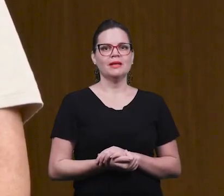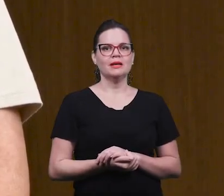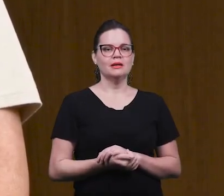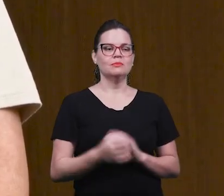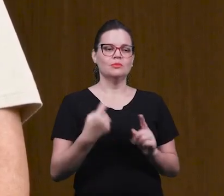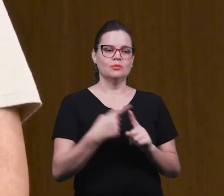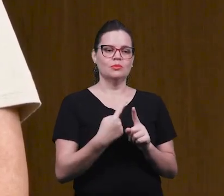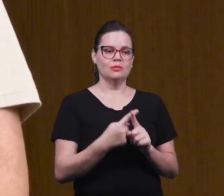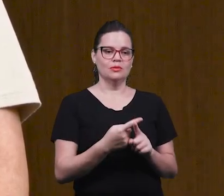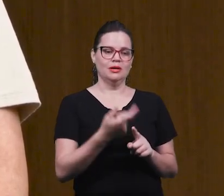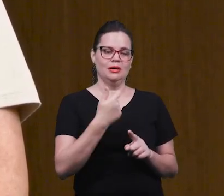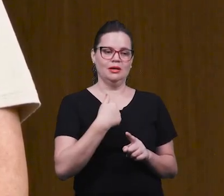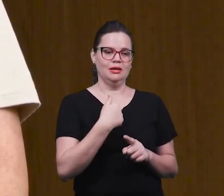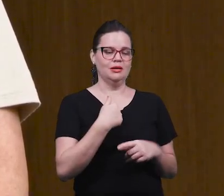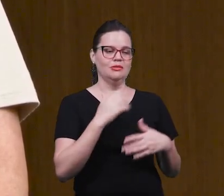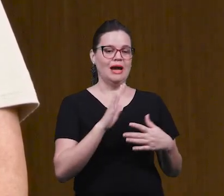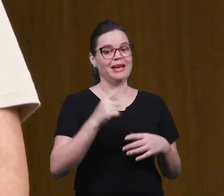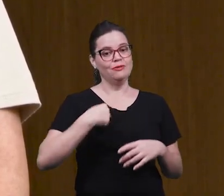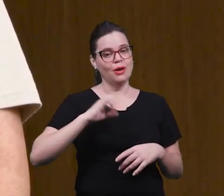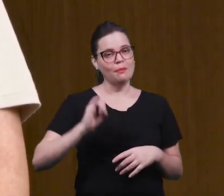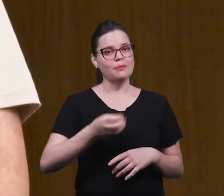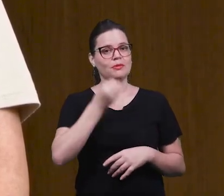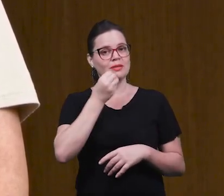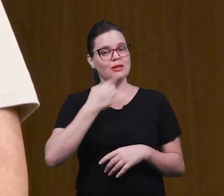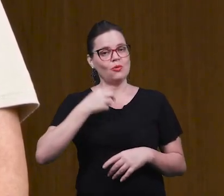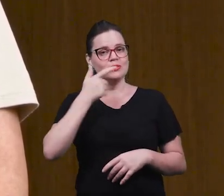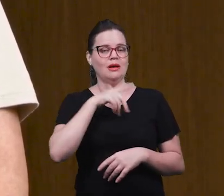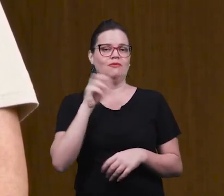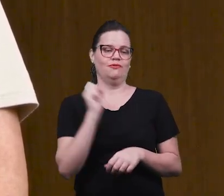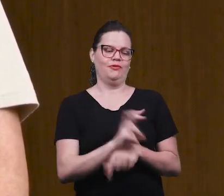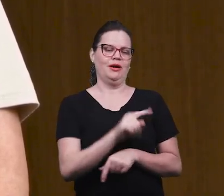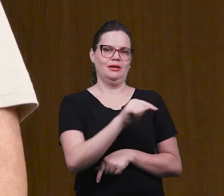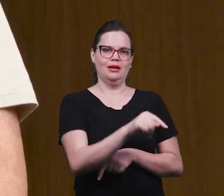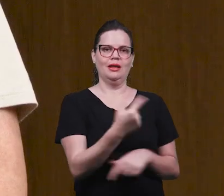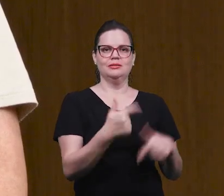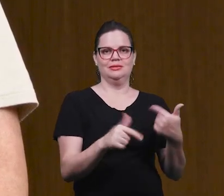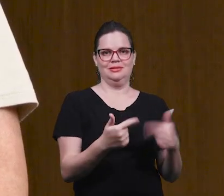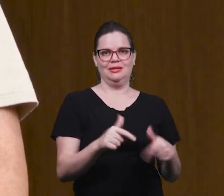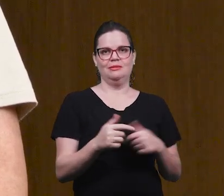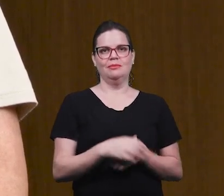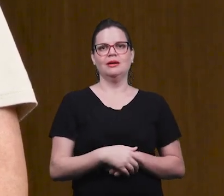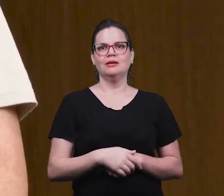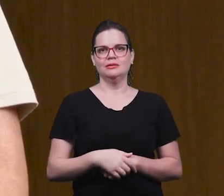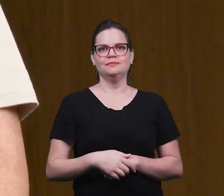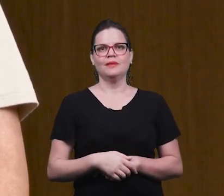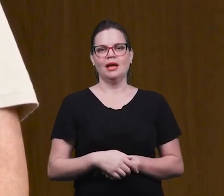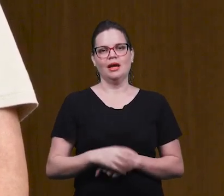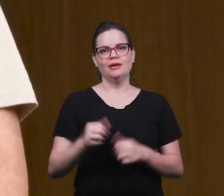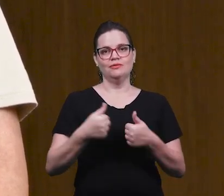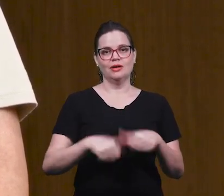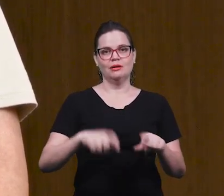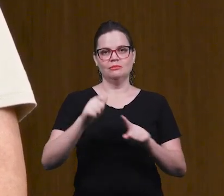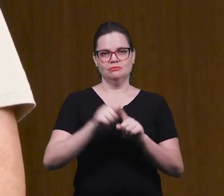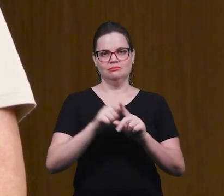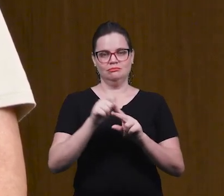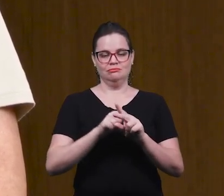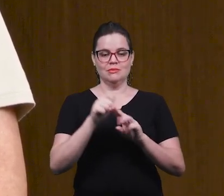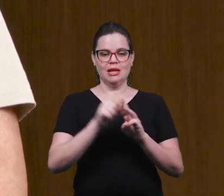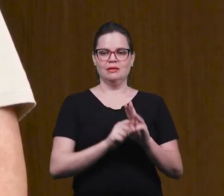trabalhei lá, e nós moramos 3 vezes em Brasília. Na segunda vez eu não trabalhei porque era um período curto,